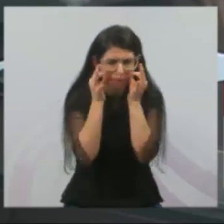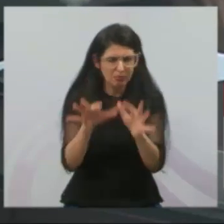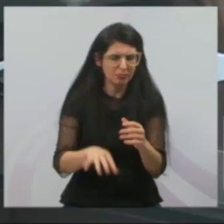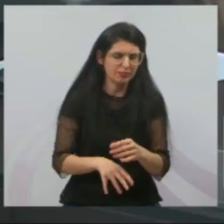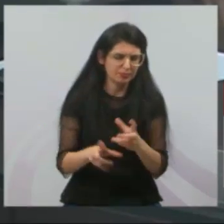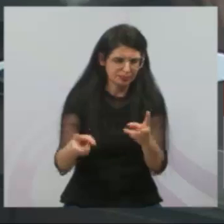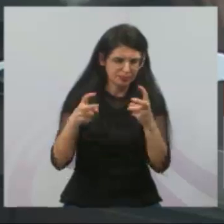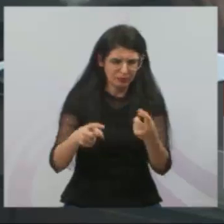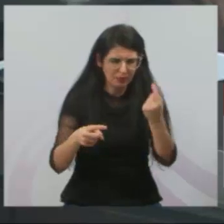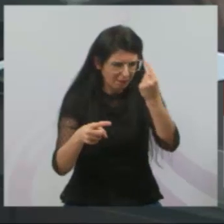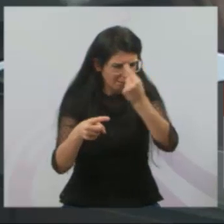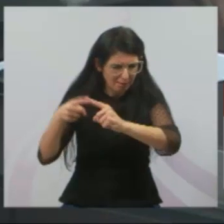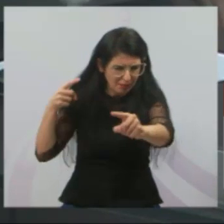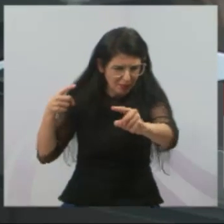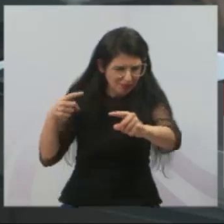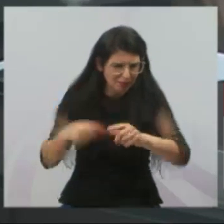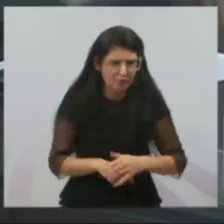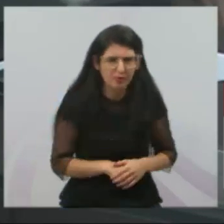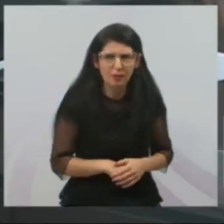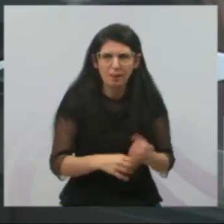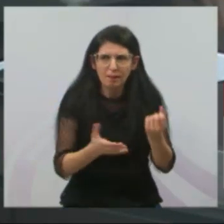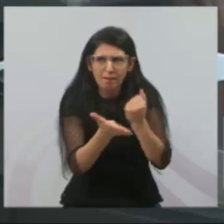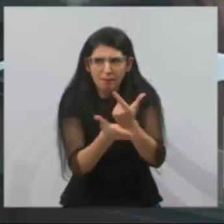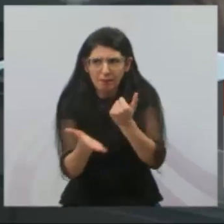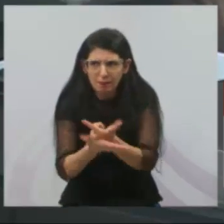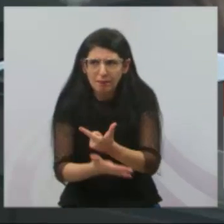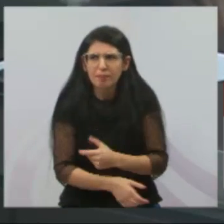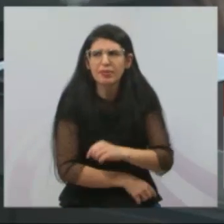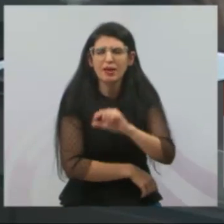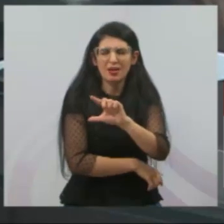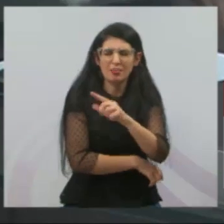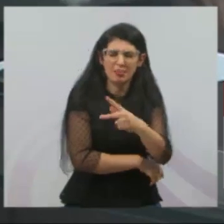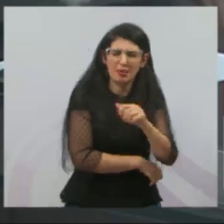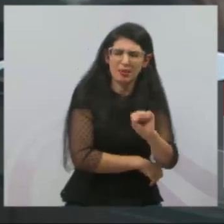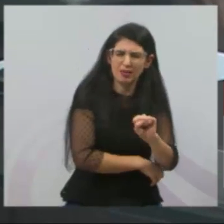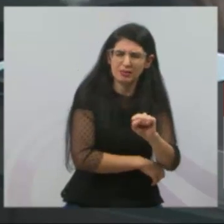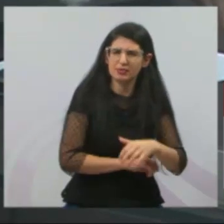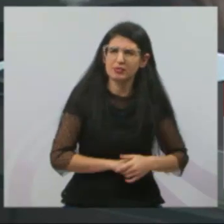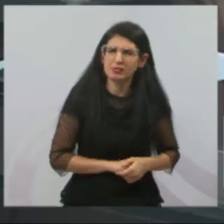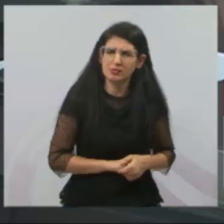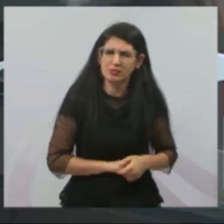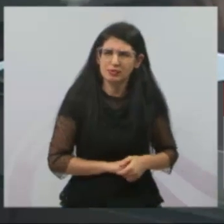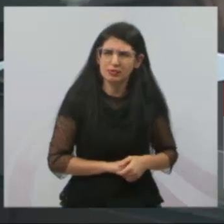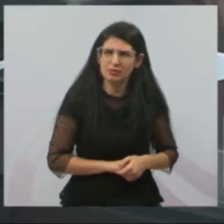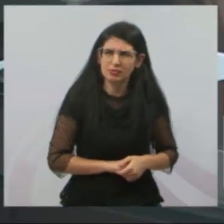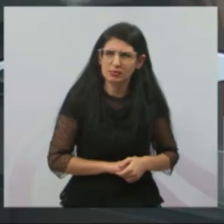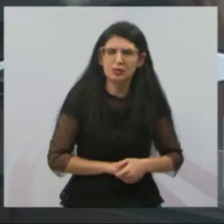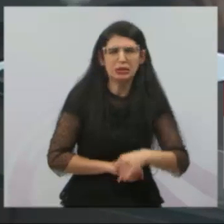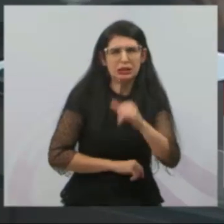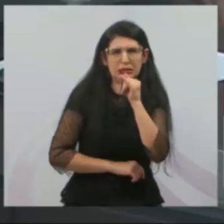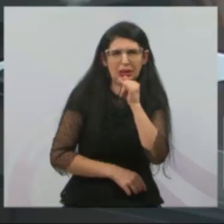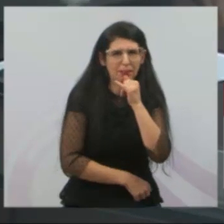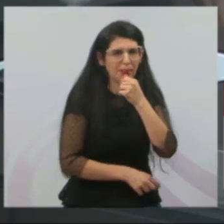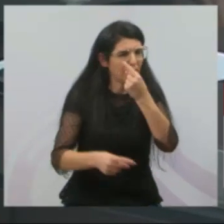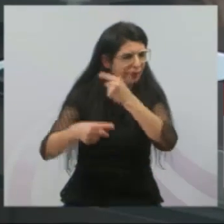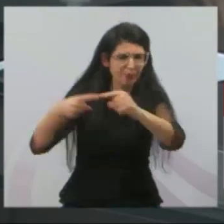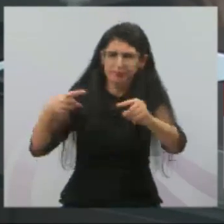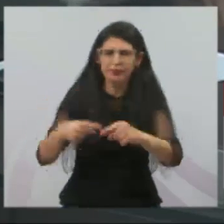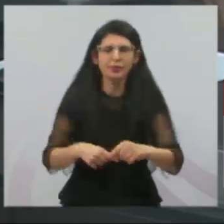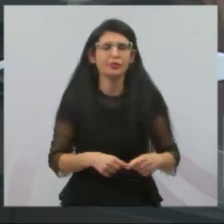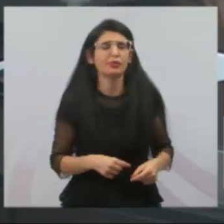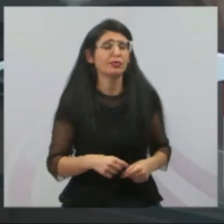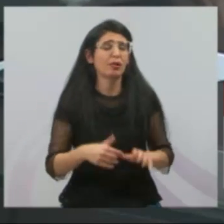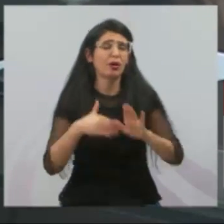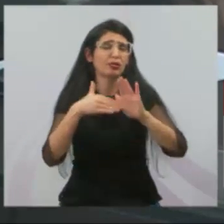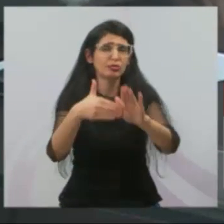do pagamento por conta, por parte da RPPS, de benefícios temporários como auxílio da doença, auxílio reclusão,